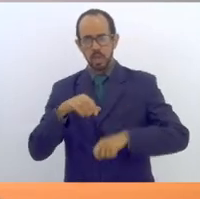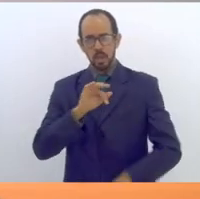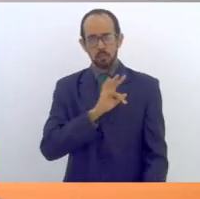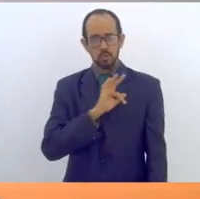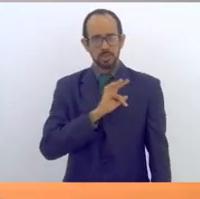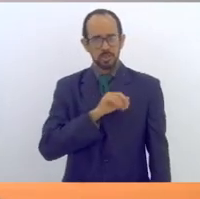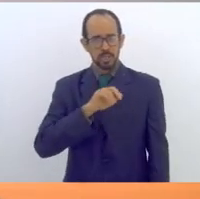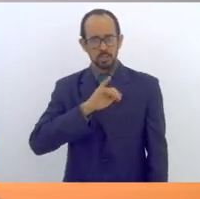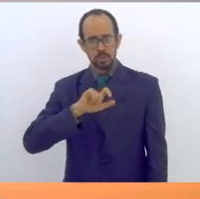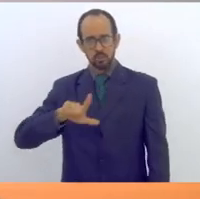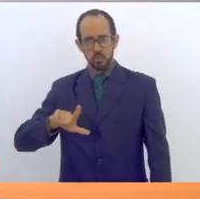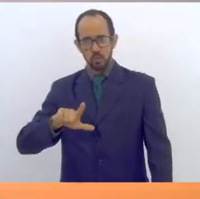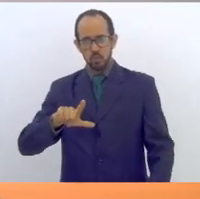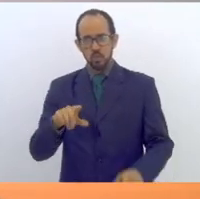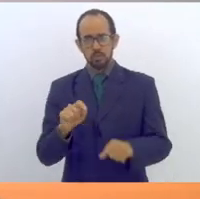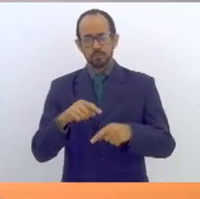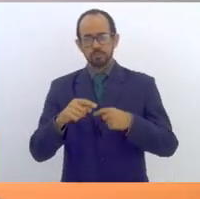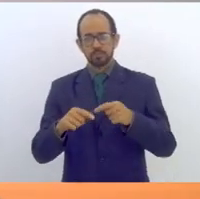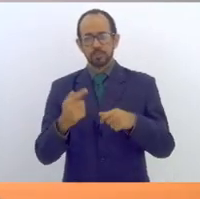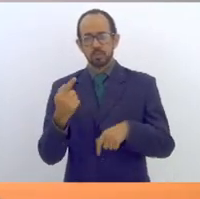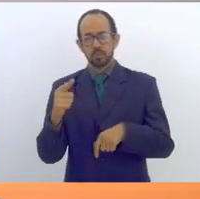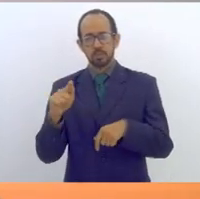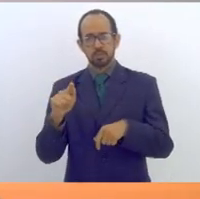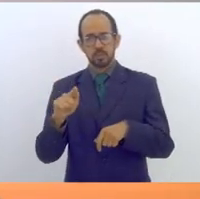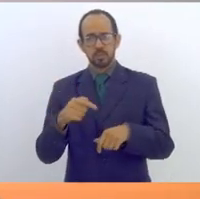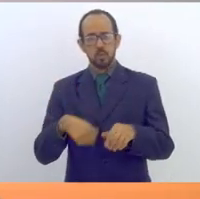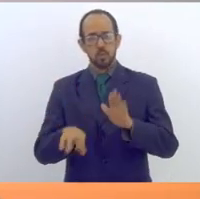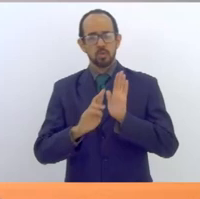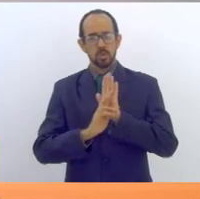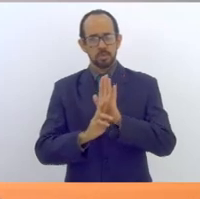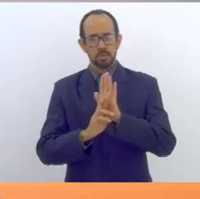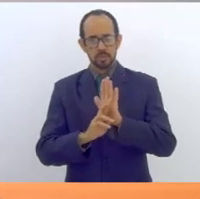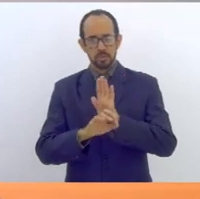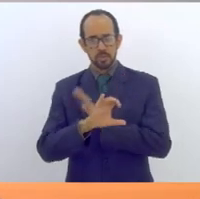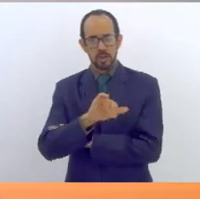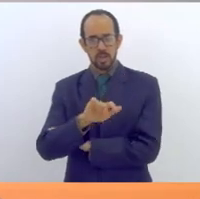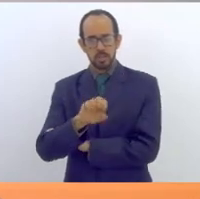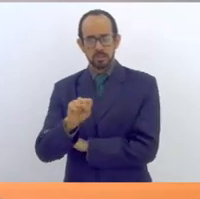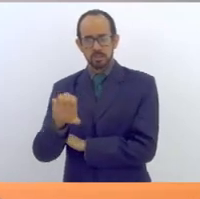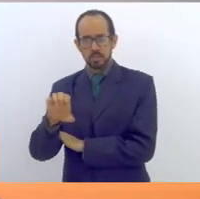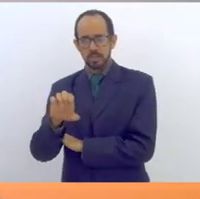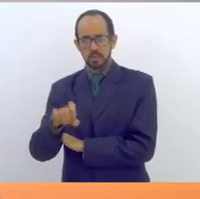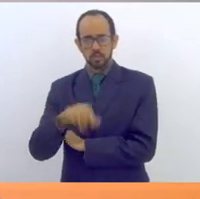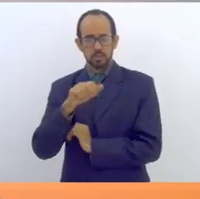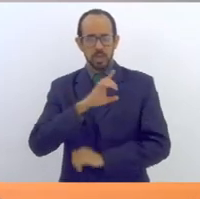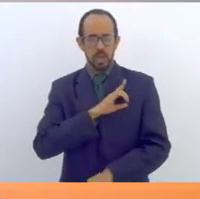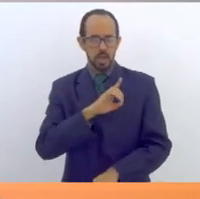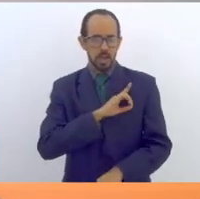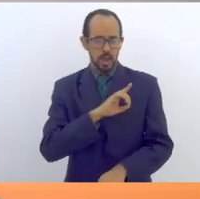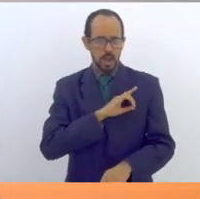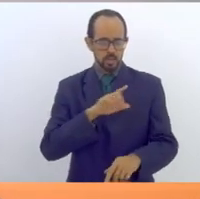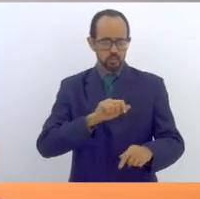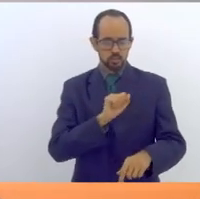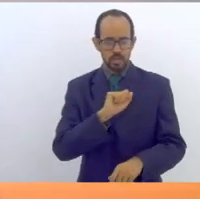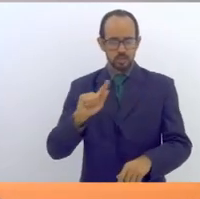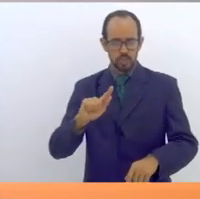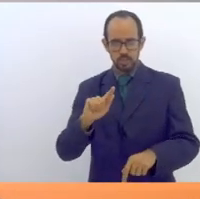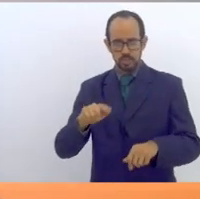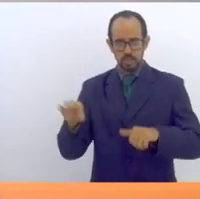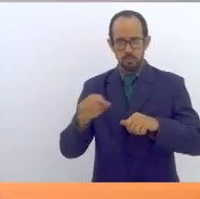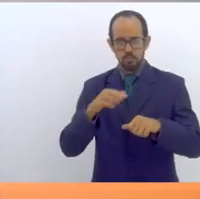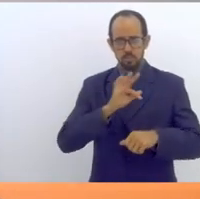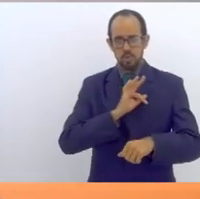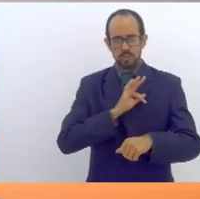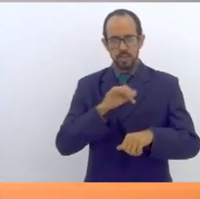da gestão com os representantes de classe e aí também dos Delegados dos agentes da polícia técnica e científica